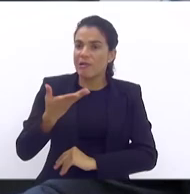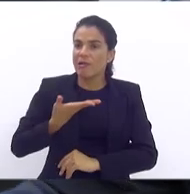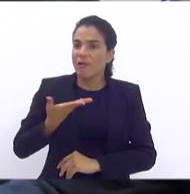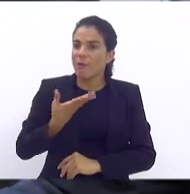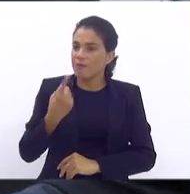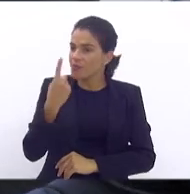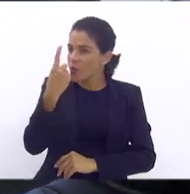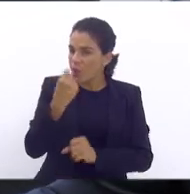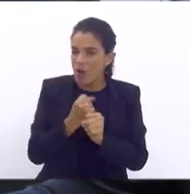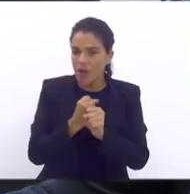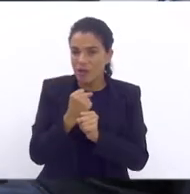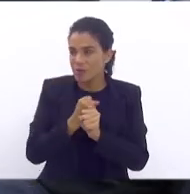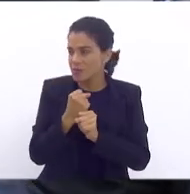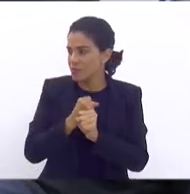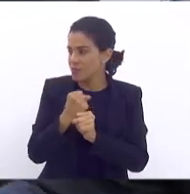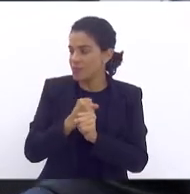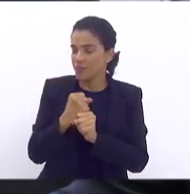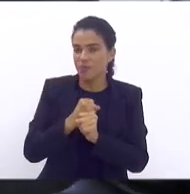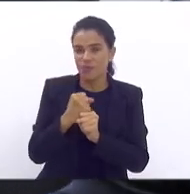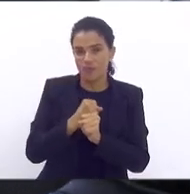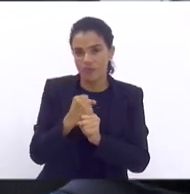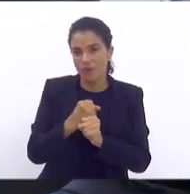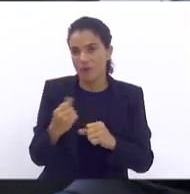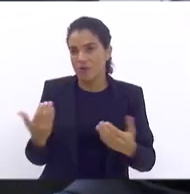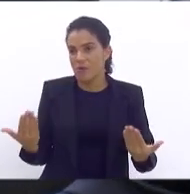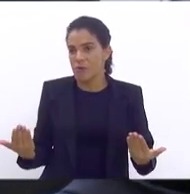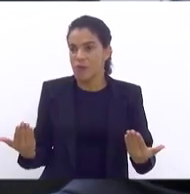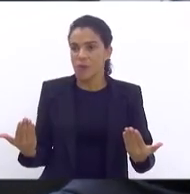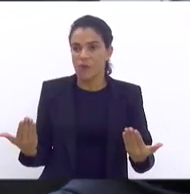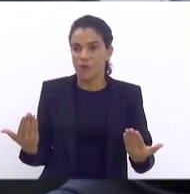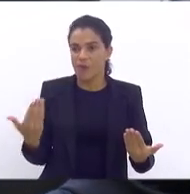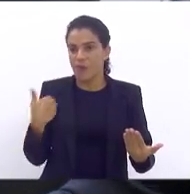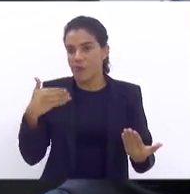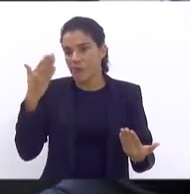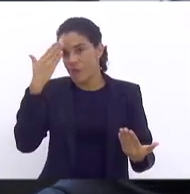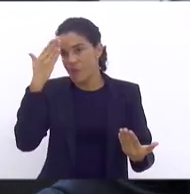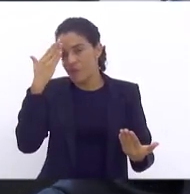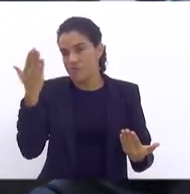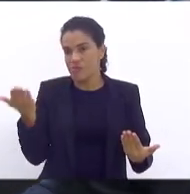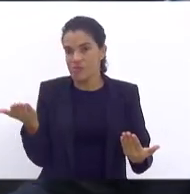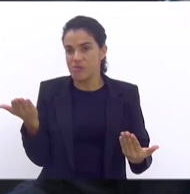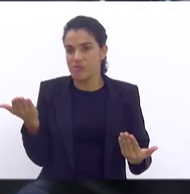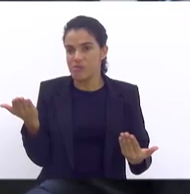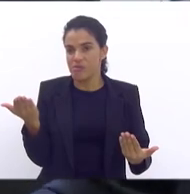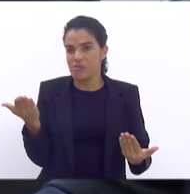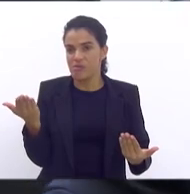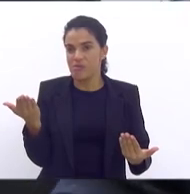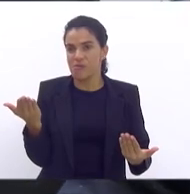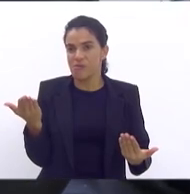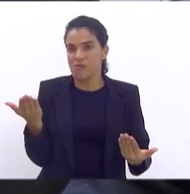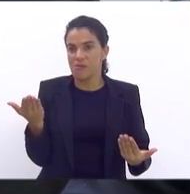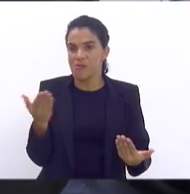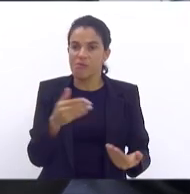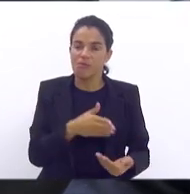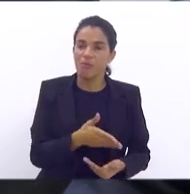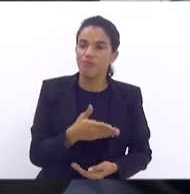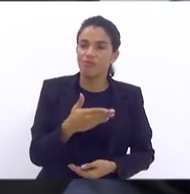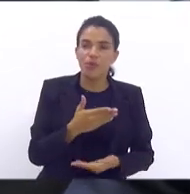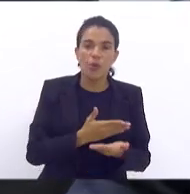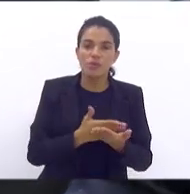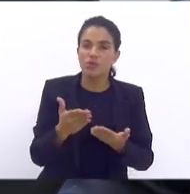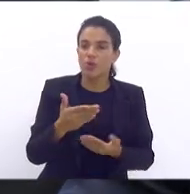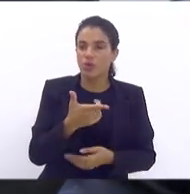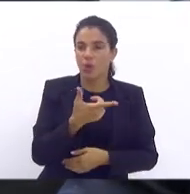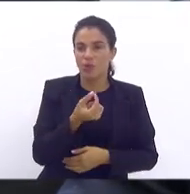demorou um ano. Pô, a colisão aconteceu, todo mundo sabia o porquê. A âncora estava podre. O navio estava